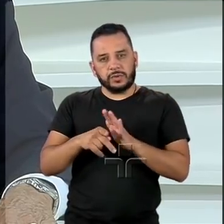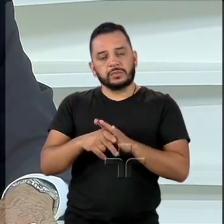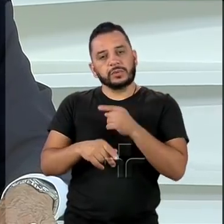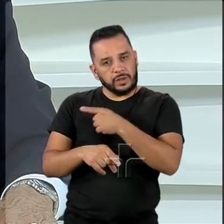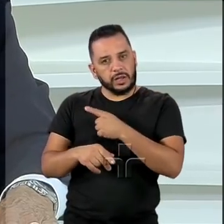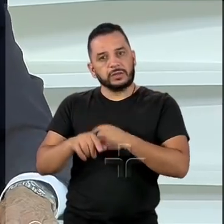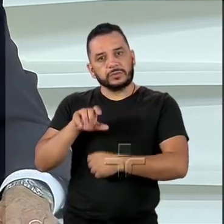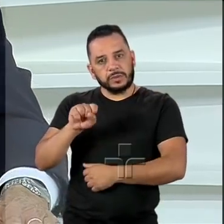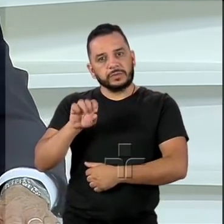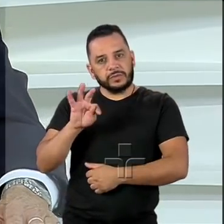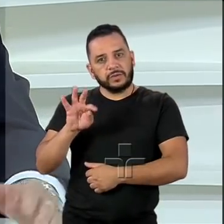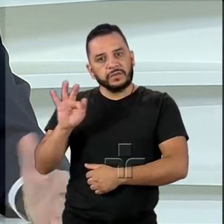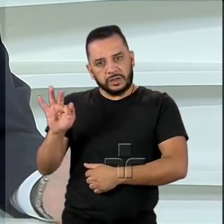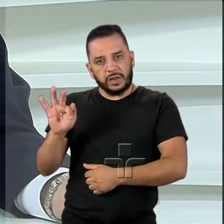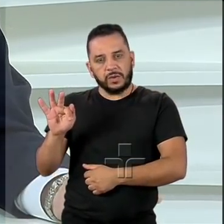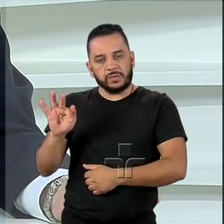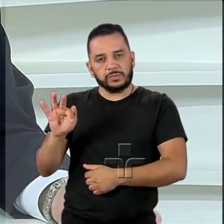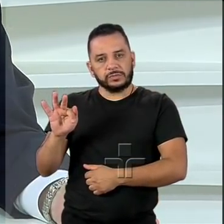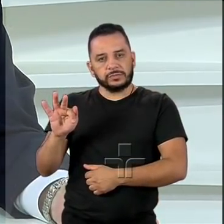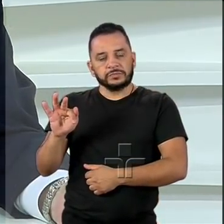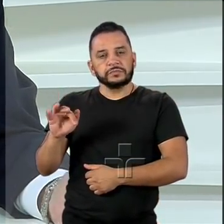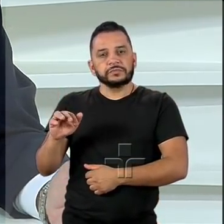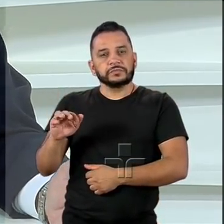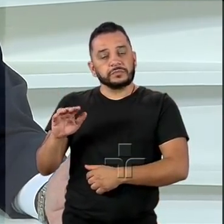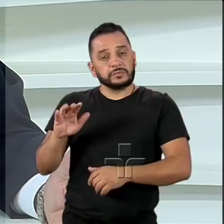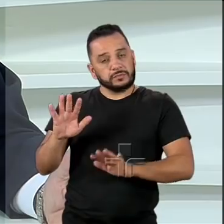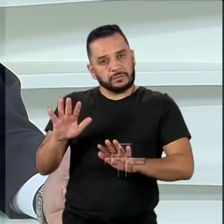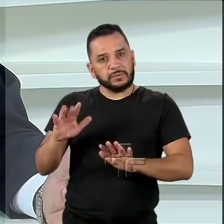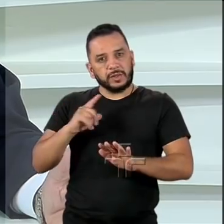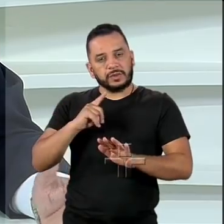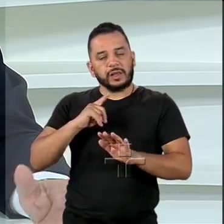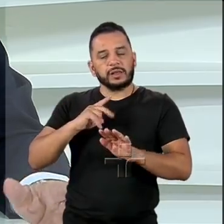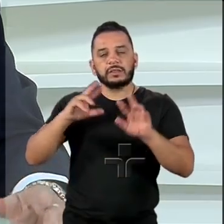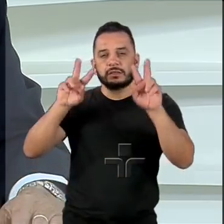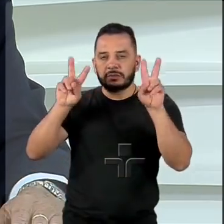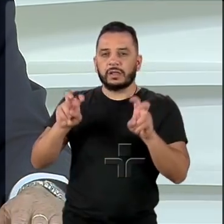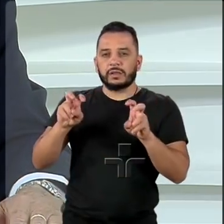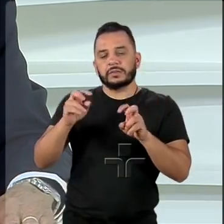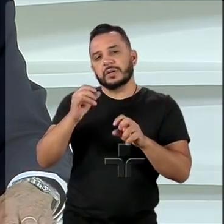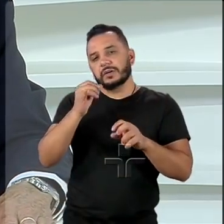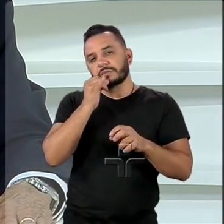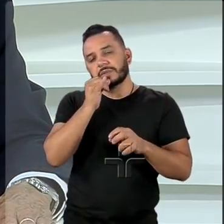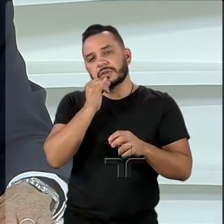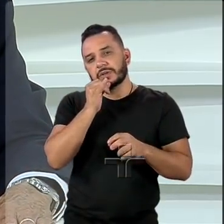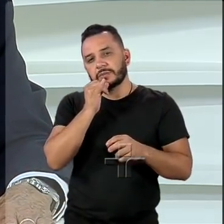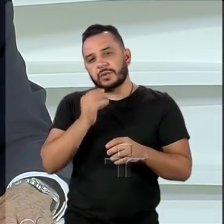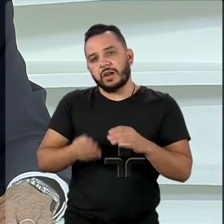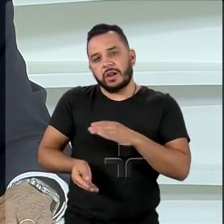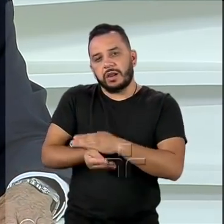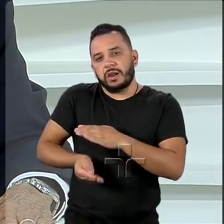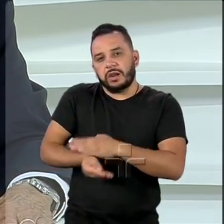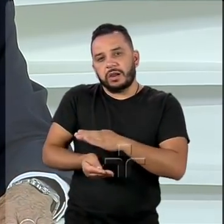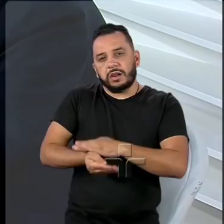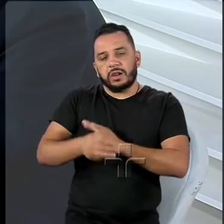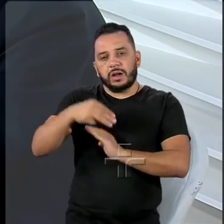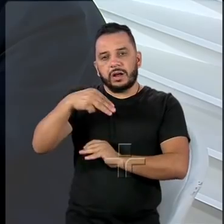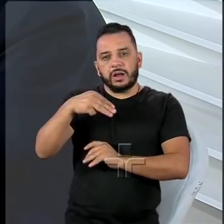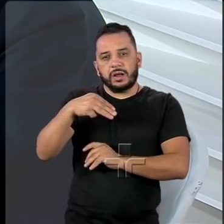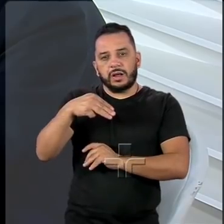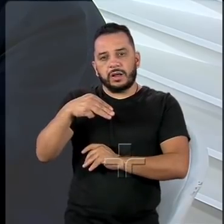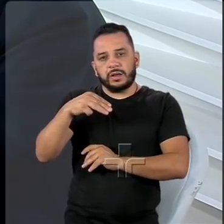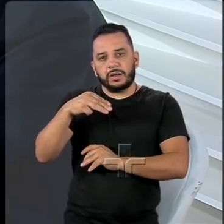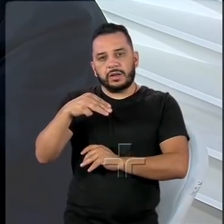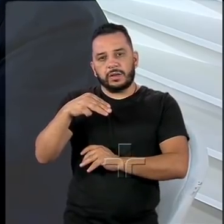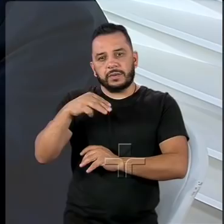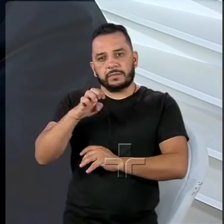Tribunal Federal em muitas questões dramáticas, como, por exemplo, o caso Mensalão. E